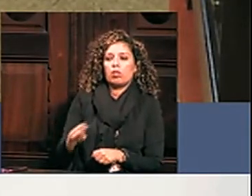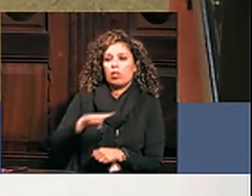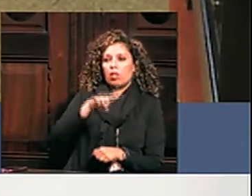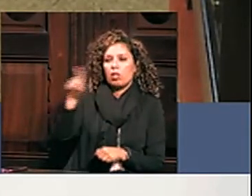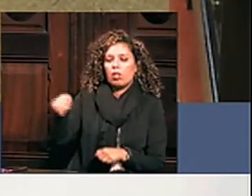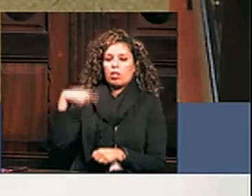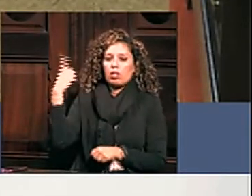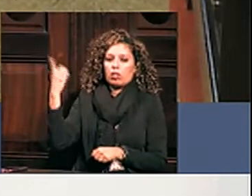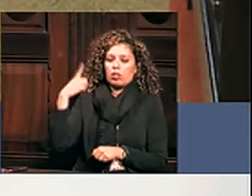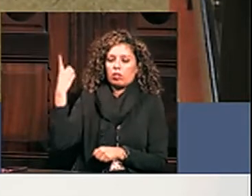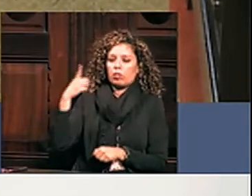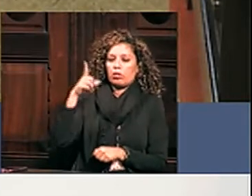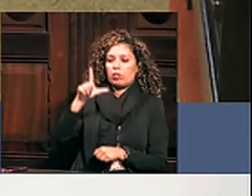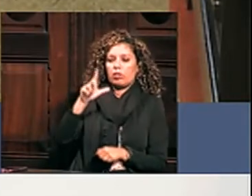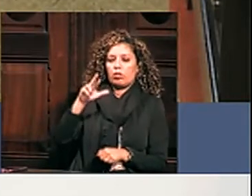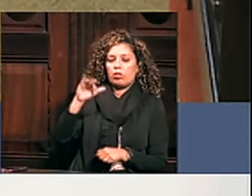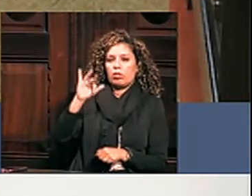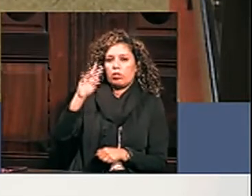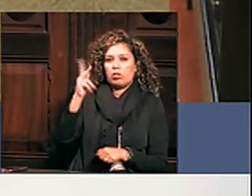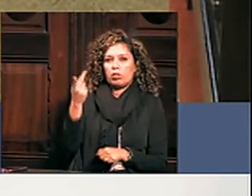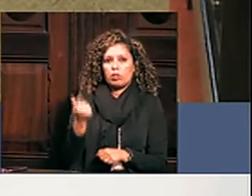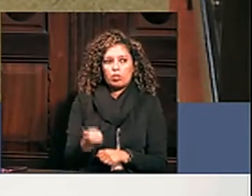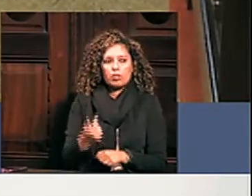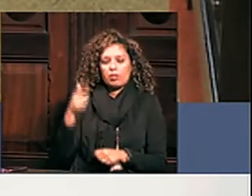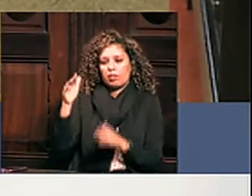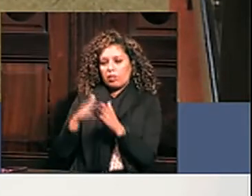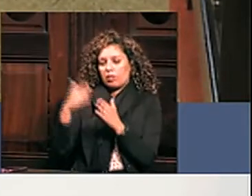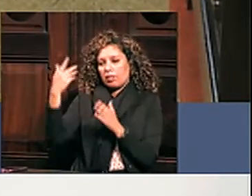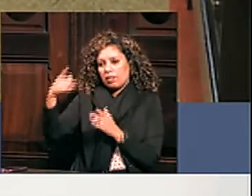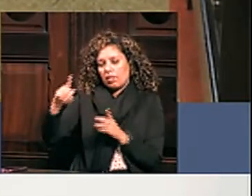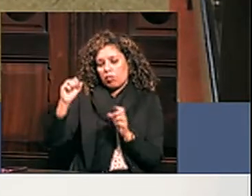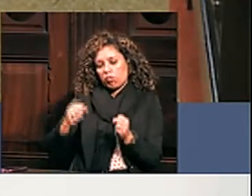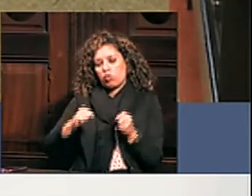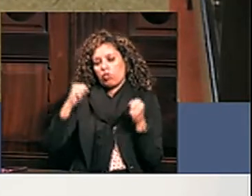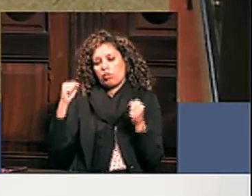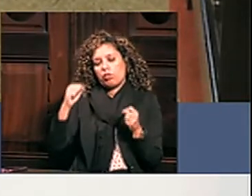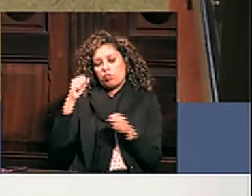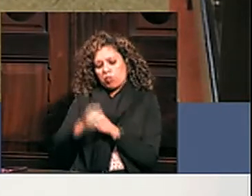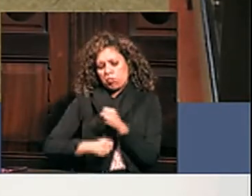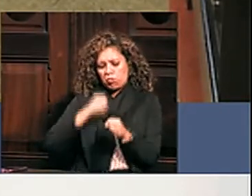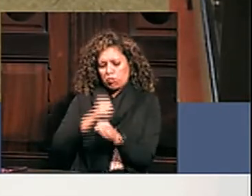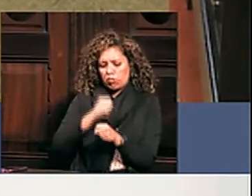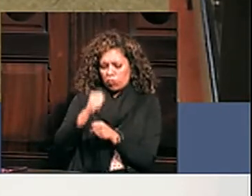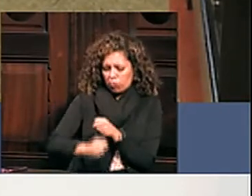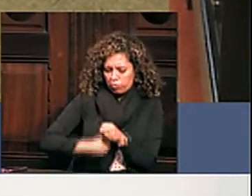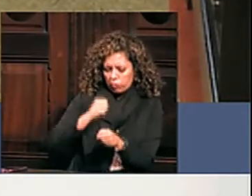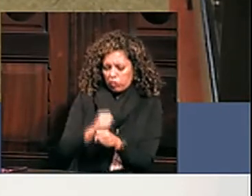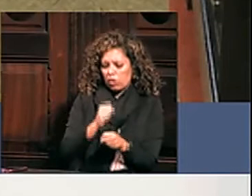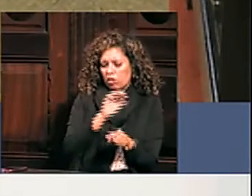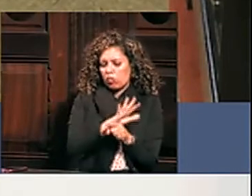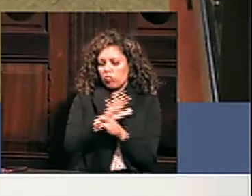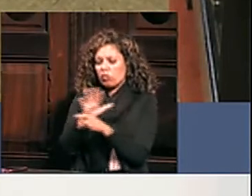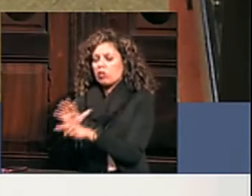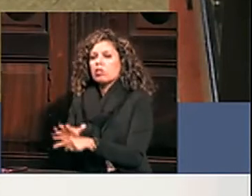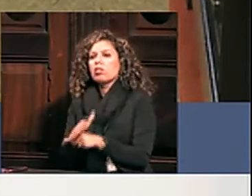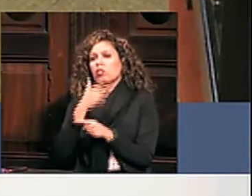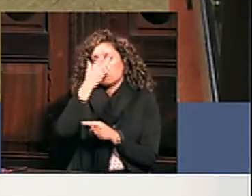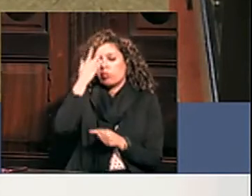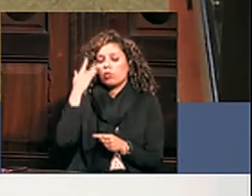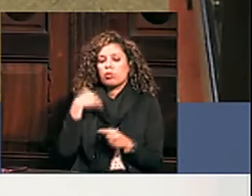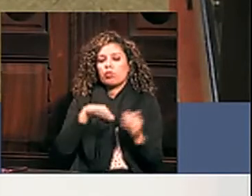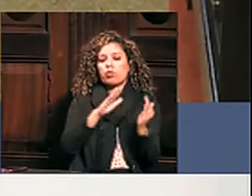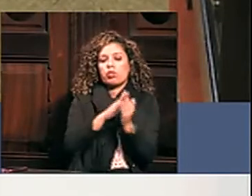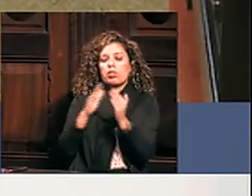há décadas na luta política a favor da Zona Oeste, onde tem ali